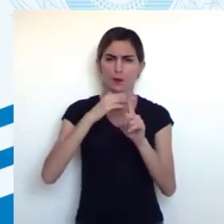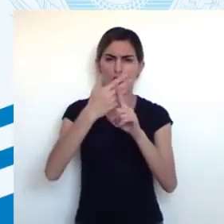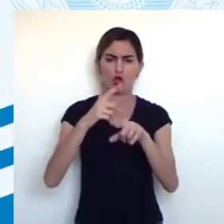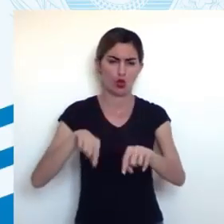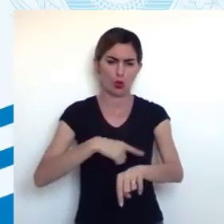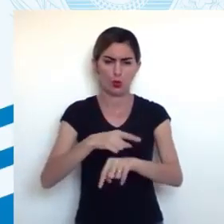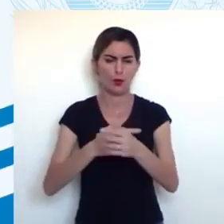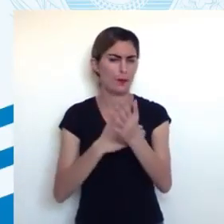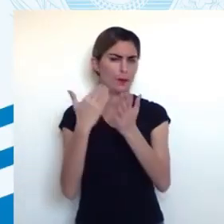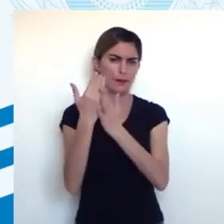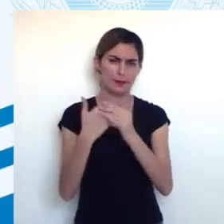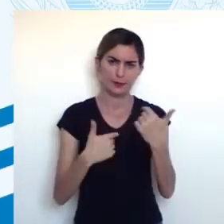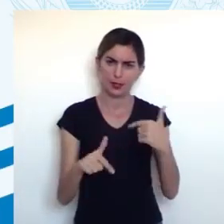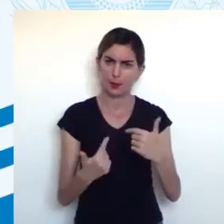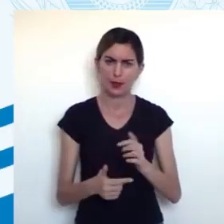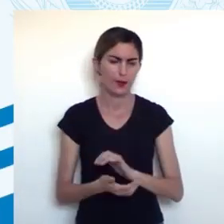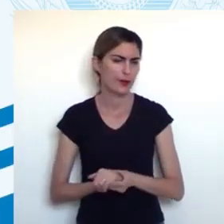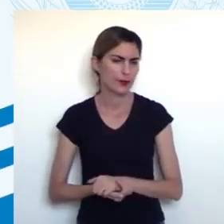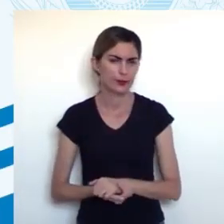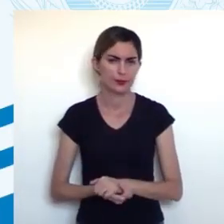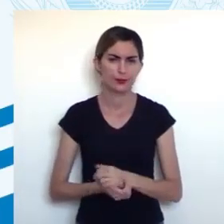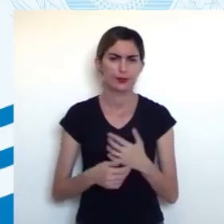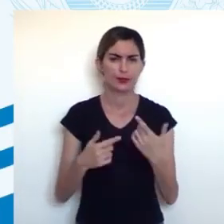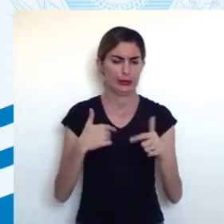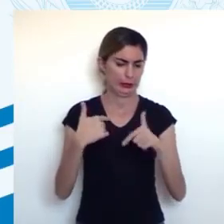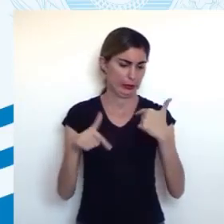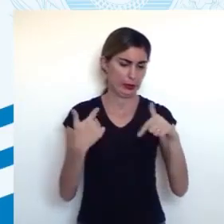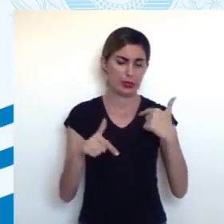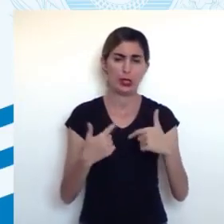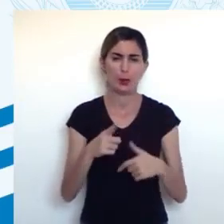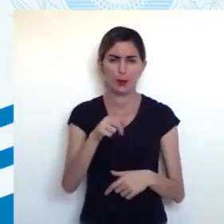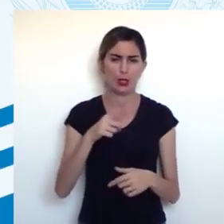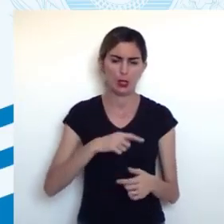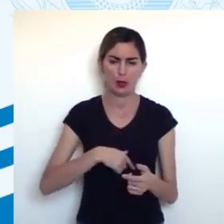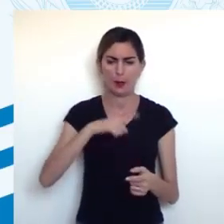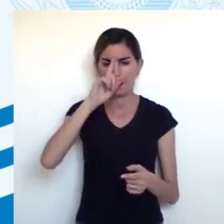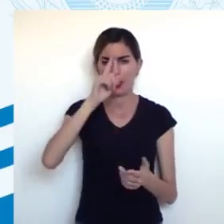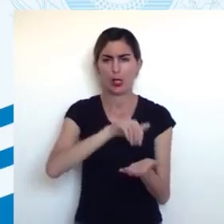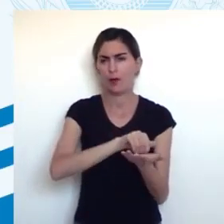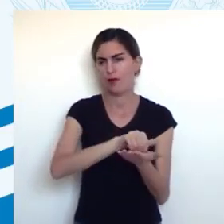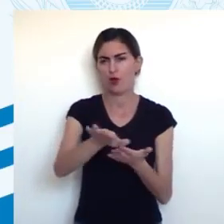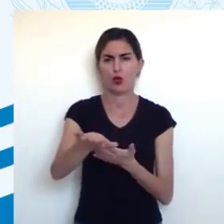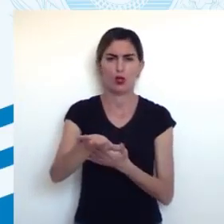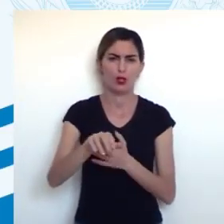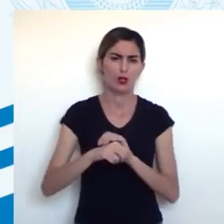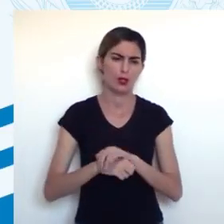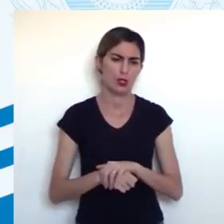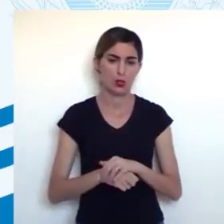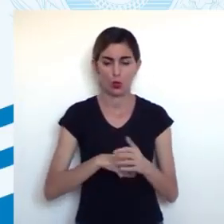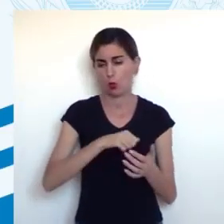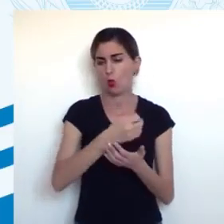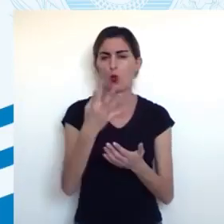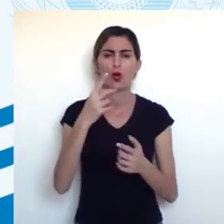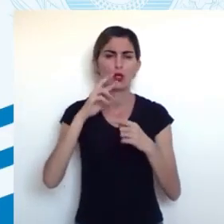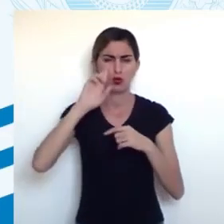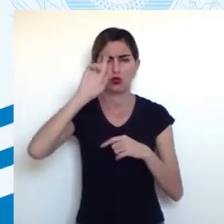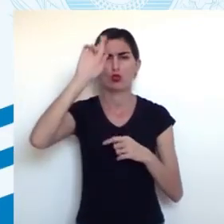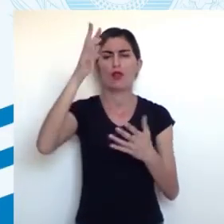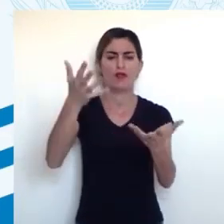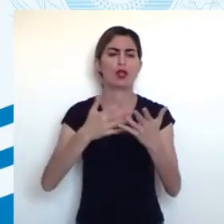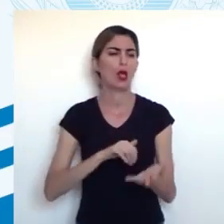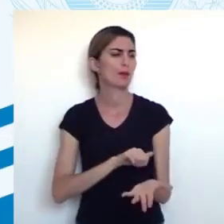jornada máxima de trabalho. O trabalhador era mandado embora quando o